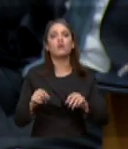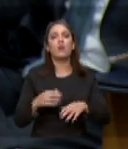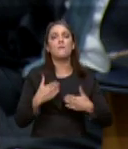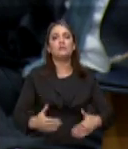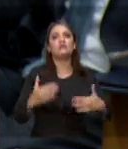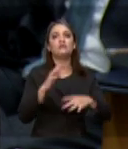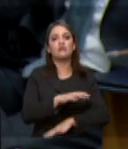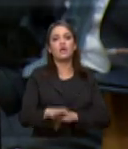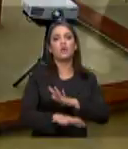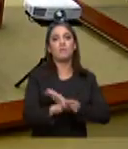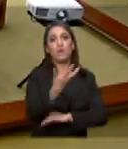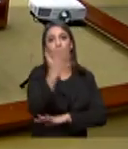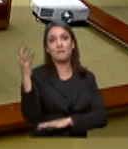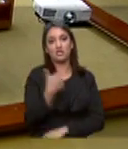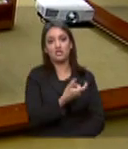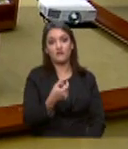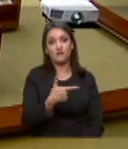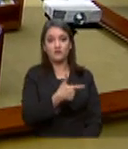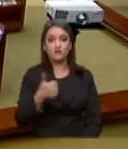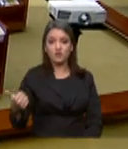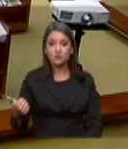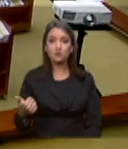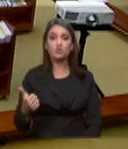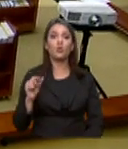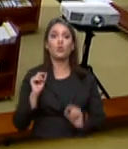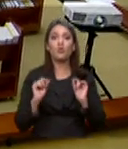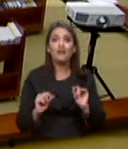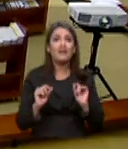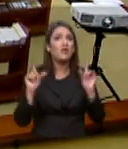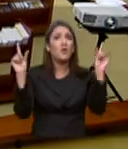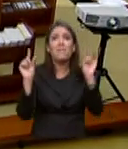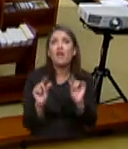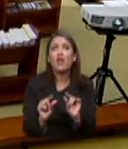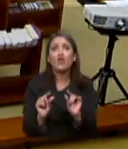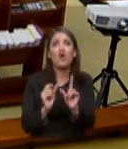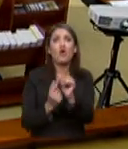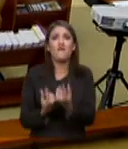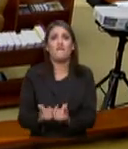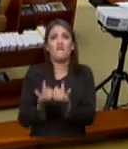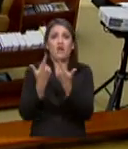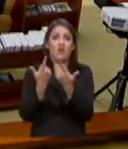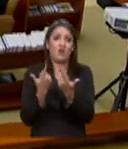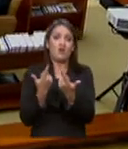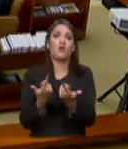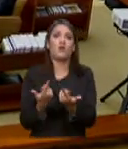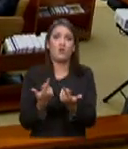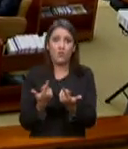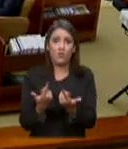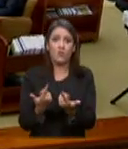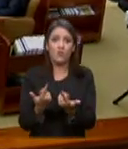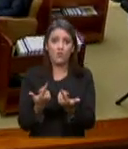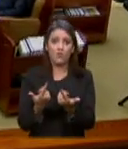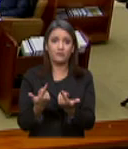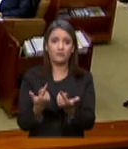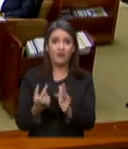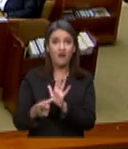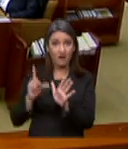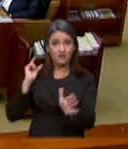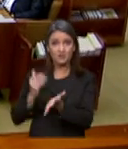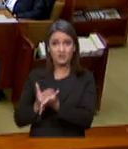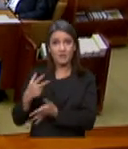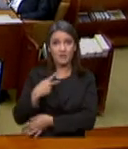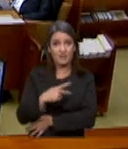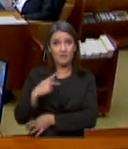em 2021 e autarquias vinculadas executaram o menor valor desde 2000, antes da entrada do PPCDAM, antes da entrada em vigor do